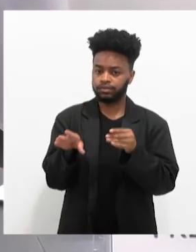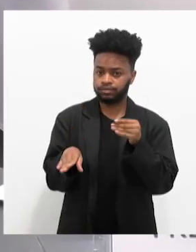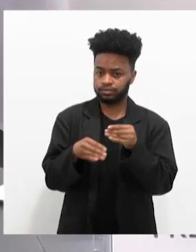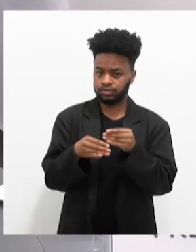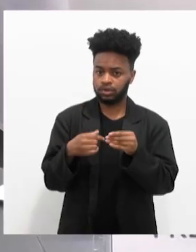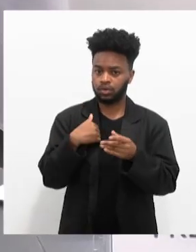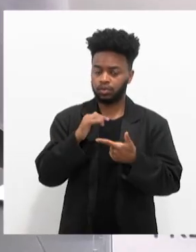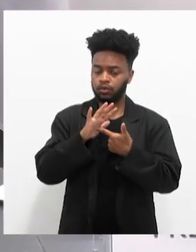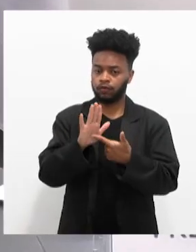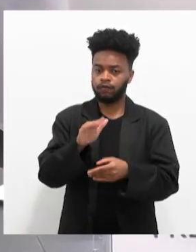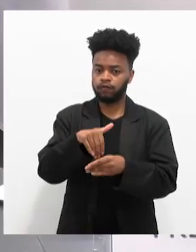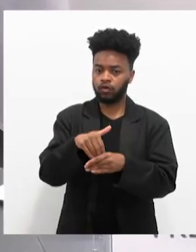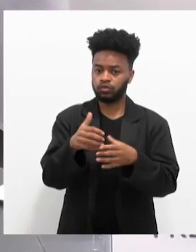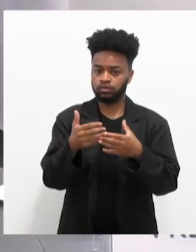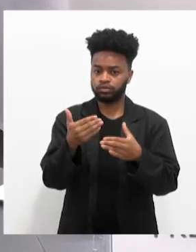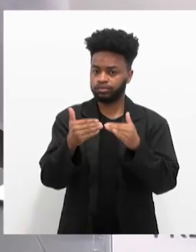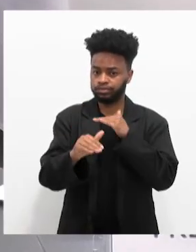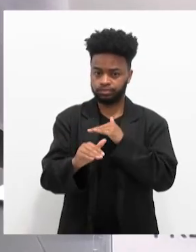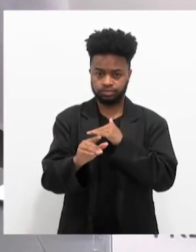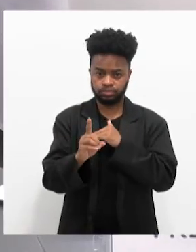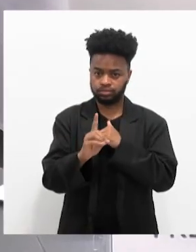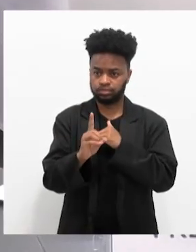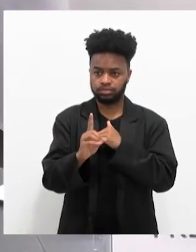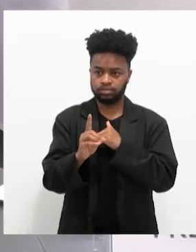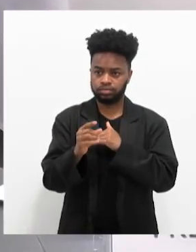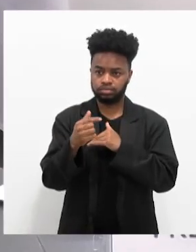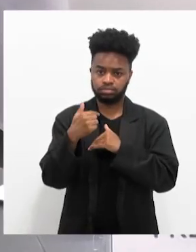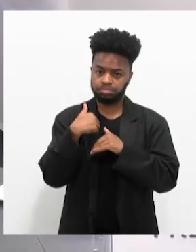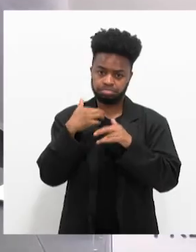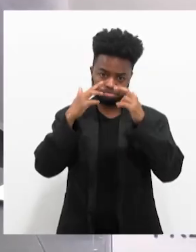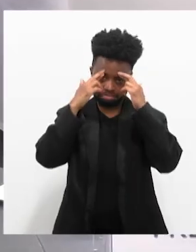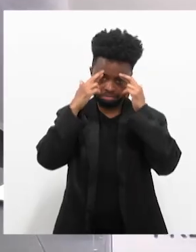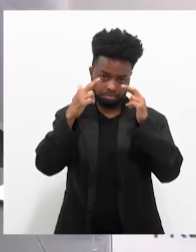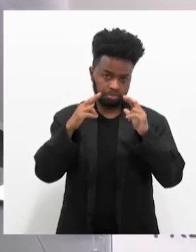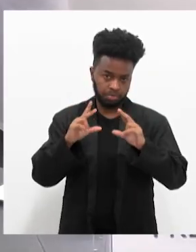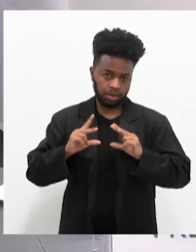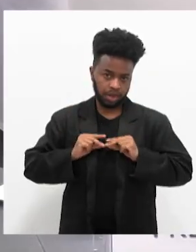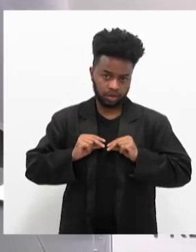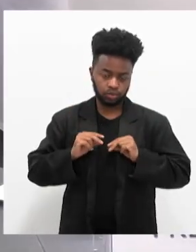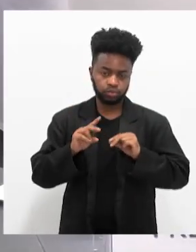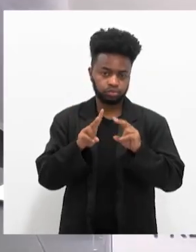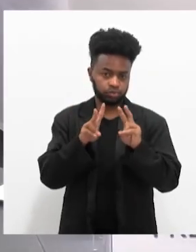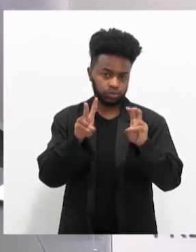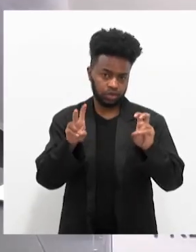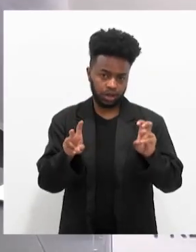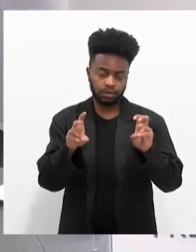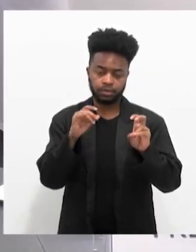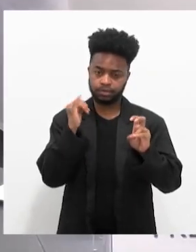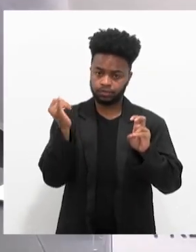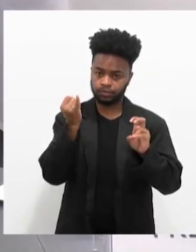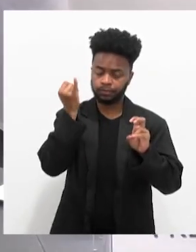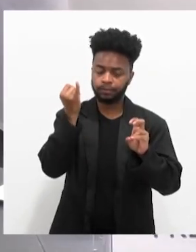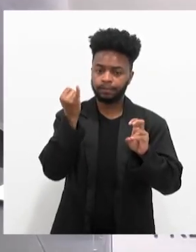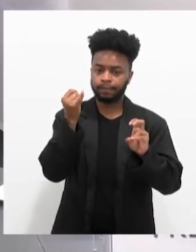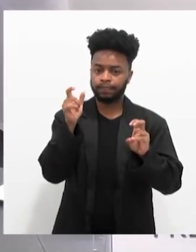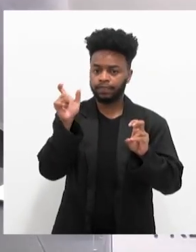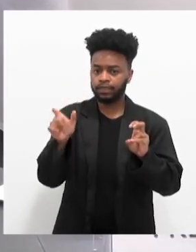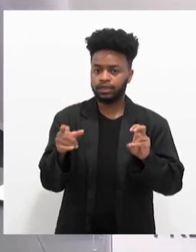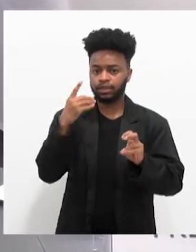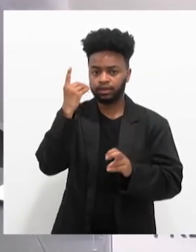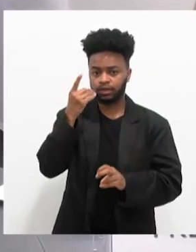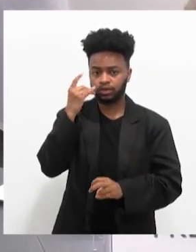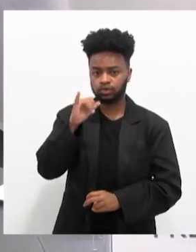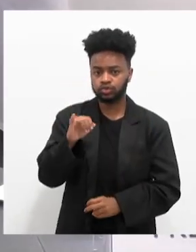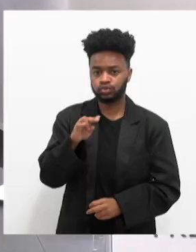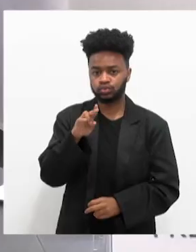um voto divergente, com todo o mérito que tem o desejo do deputado Júlio Rocha